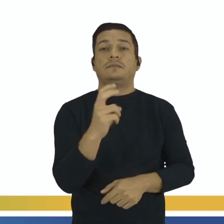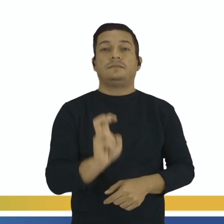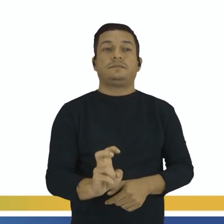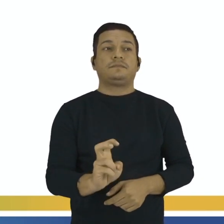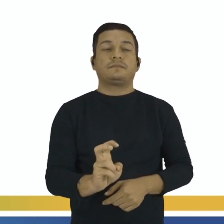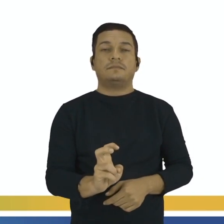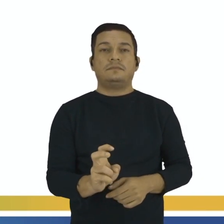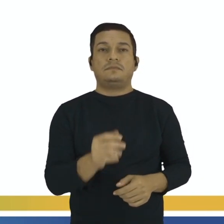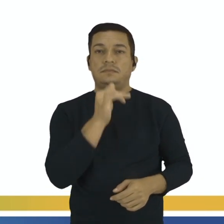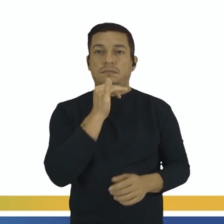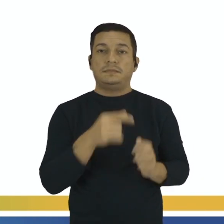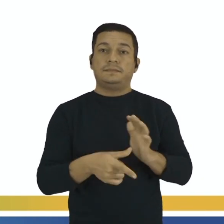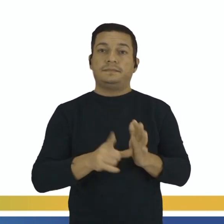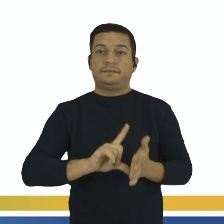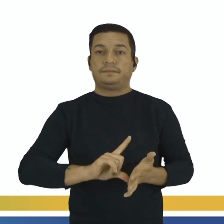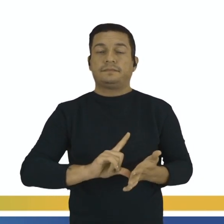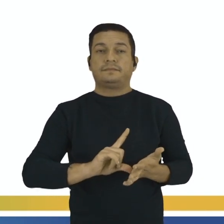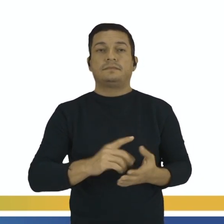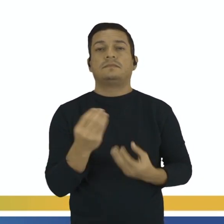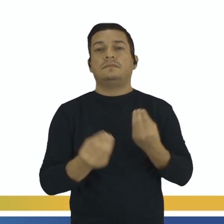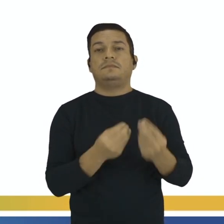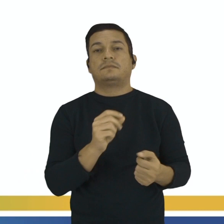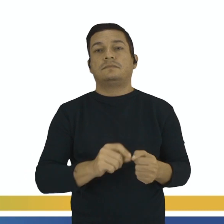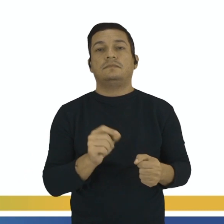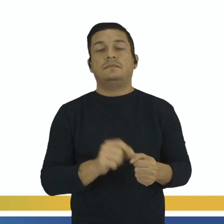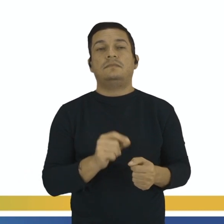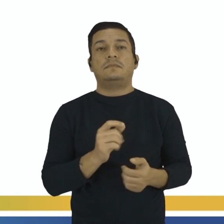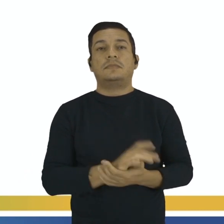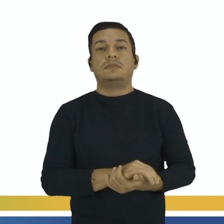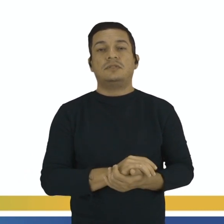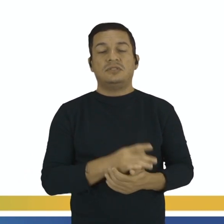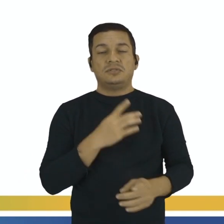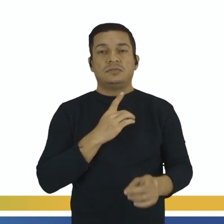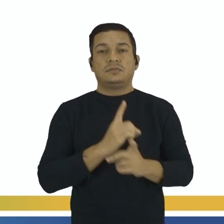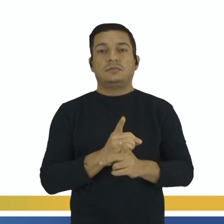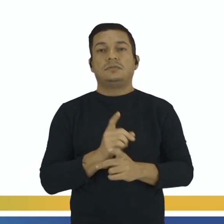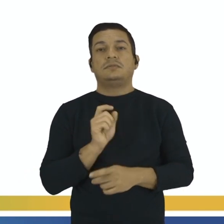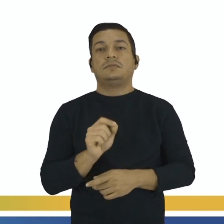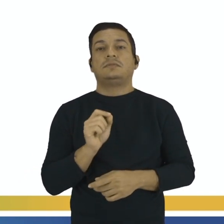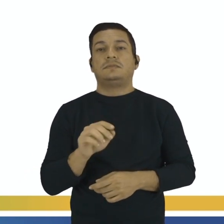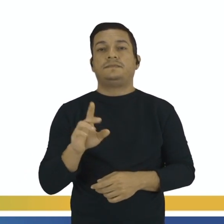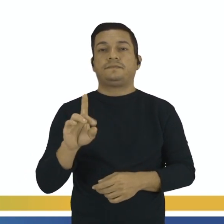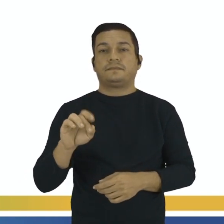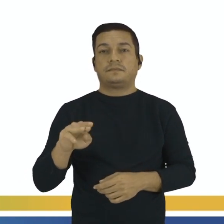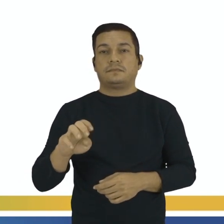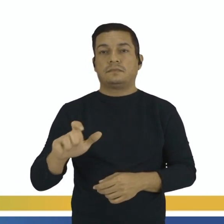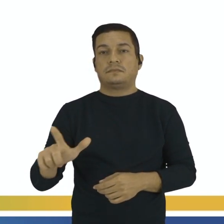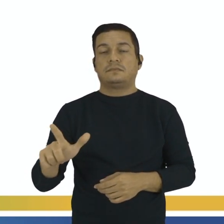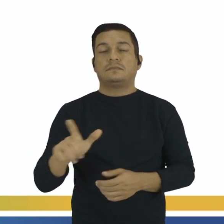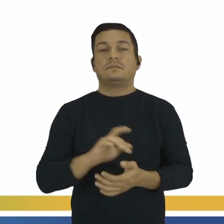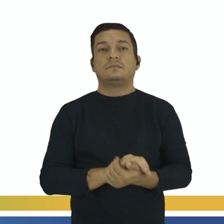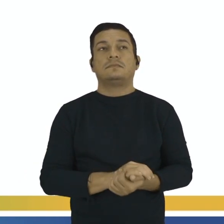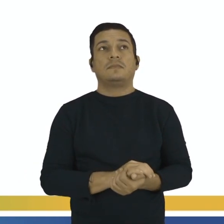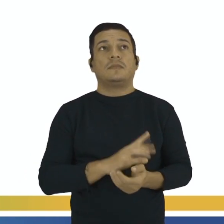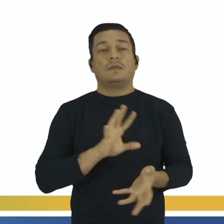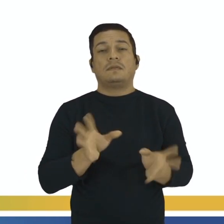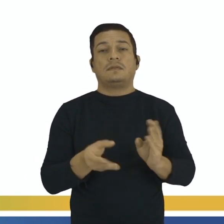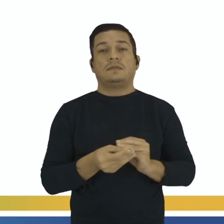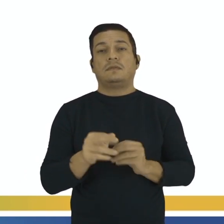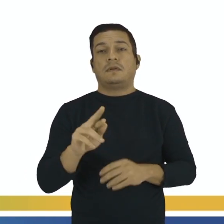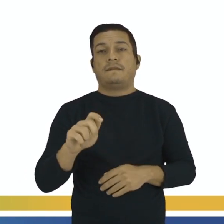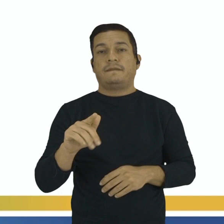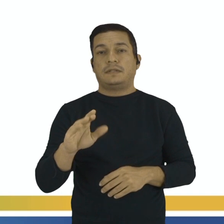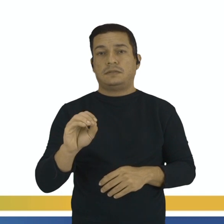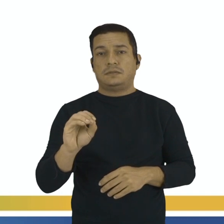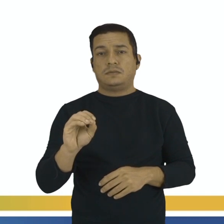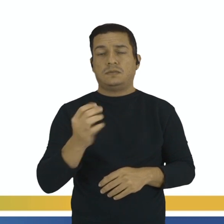2/5 do exemplo anterior. Como eu faço por esse método para encontrar o decimal correspondente? Eu vou transformar essa